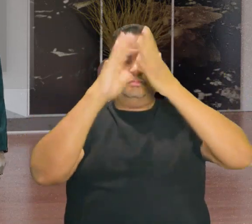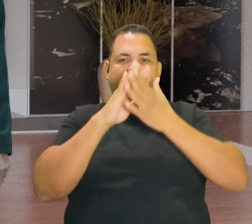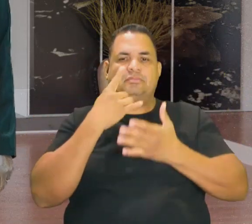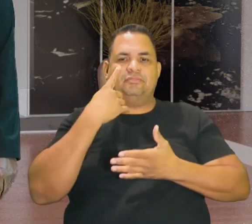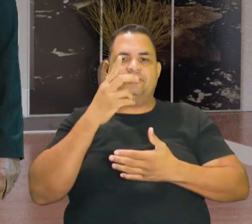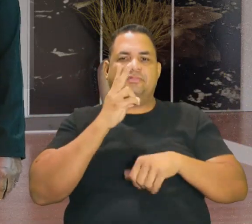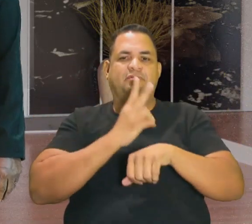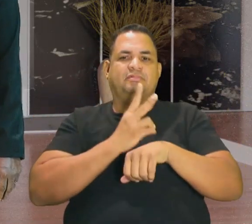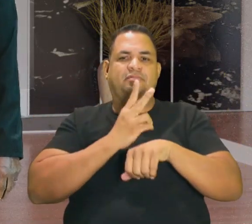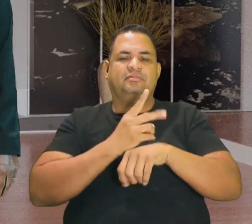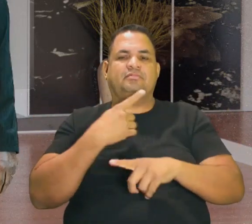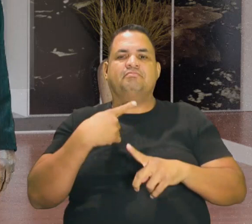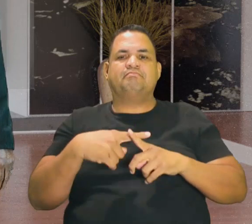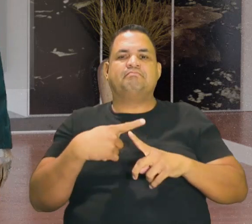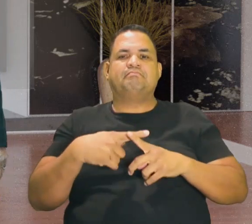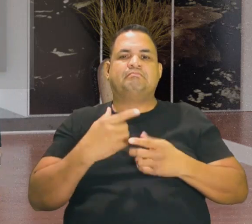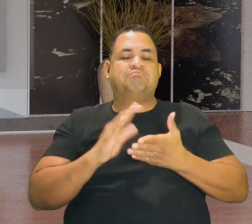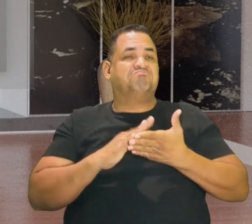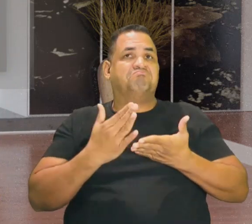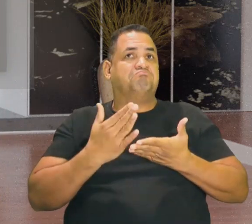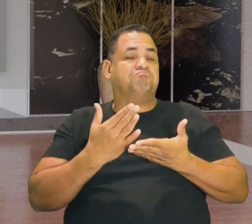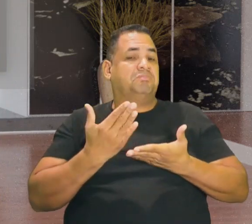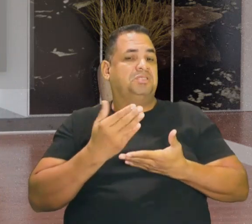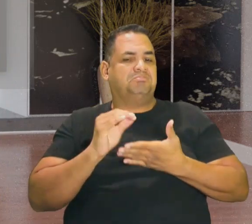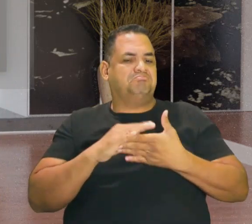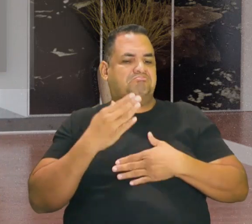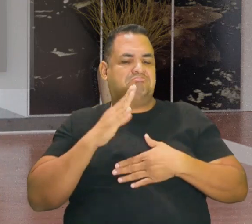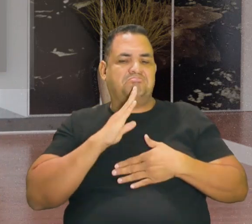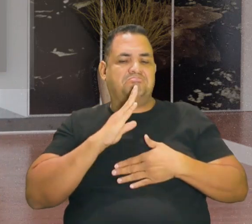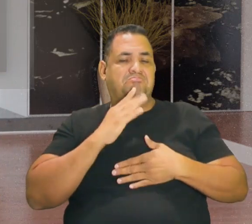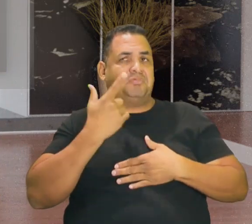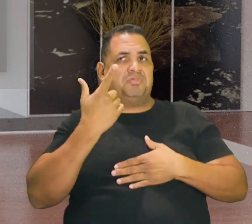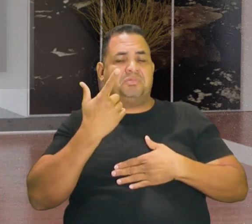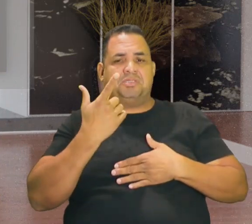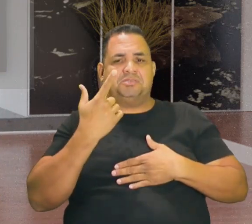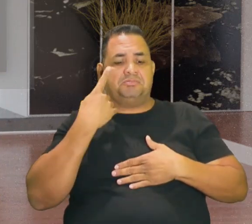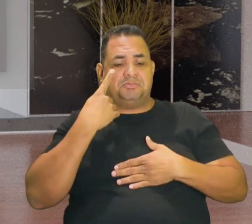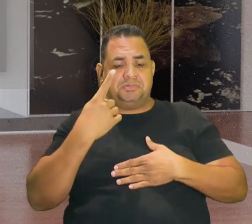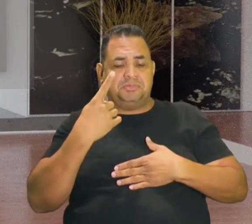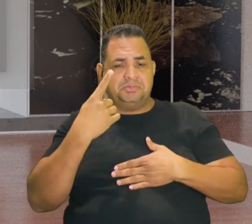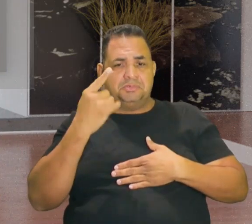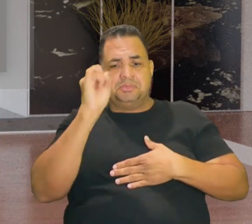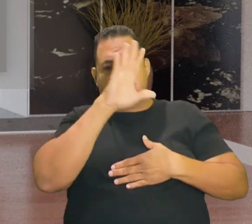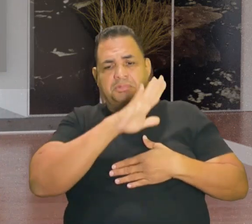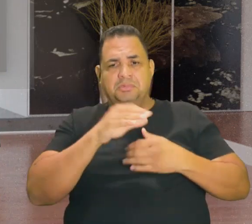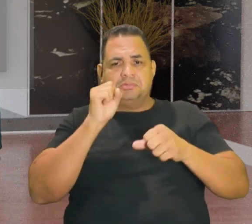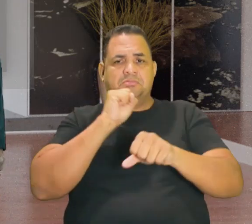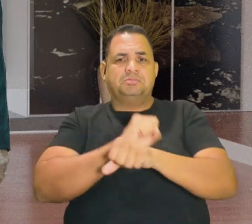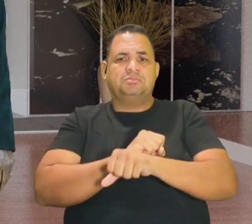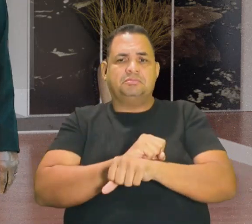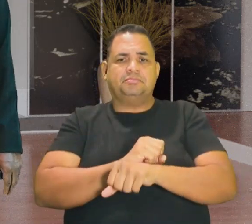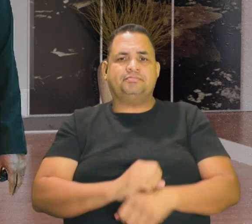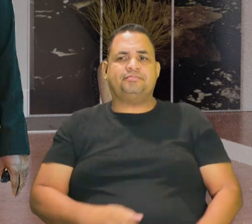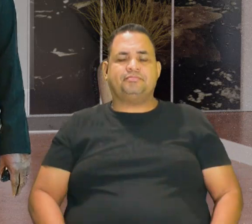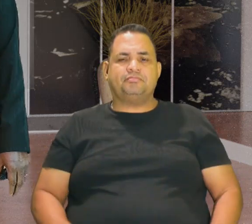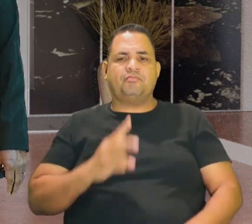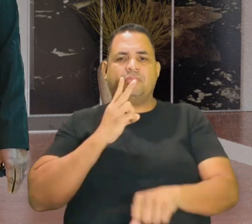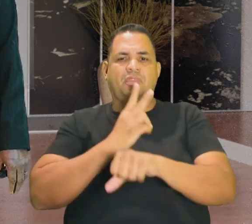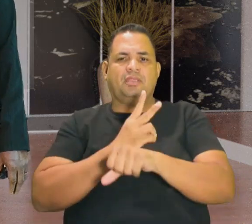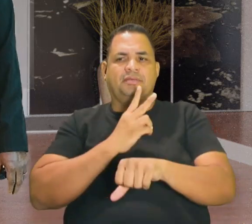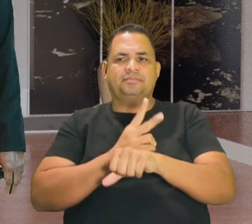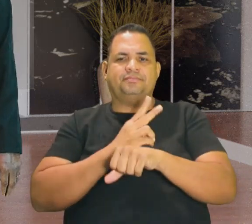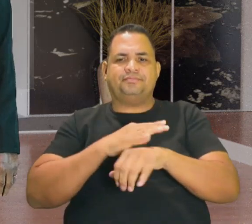no vídeo Então porque senão a gente fica sem conhecer fica só nas imagens paradas né estática então o vídeo